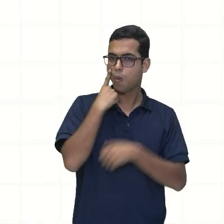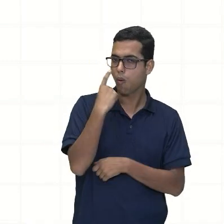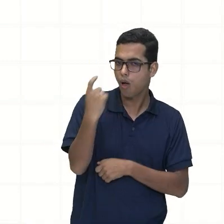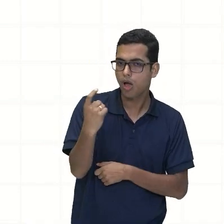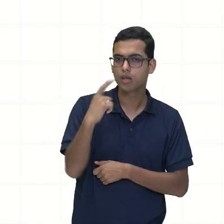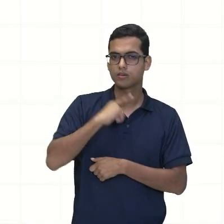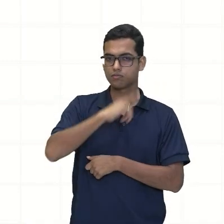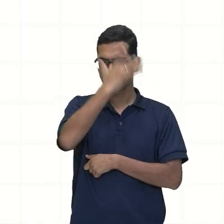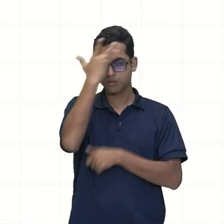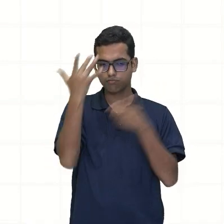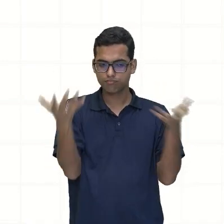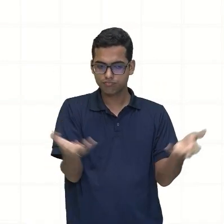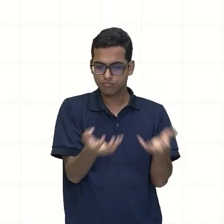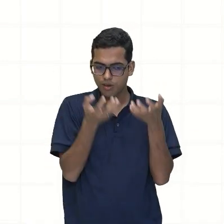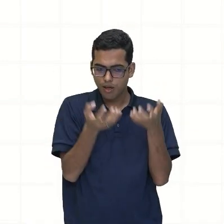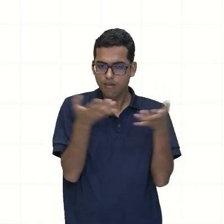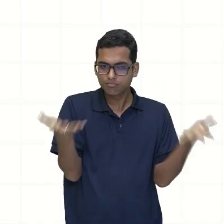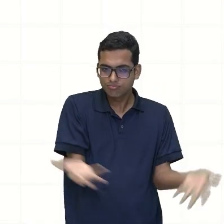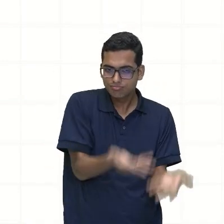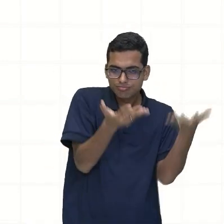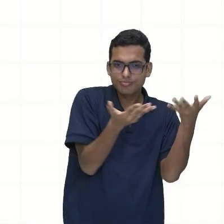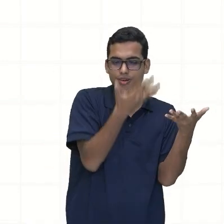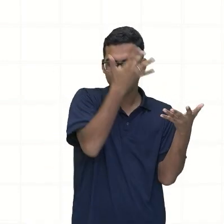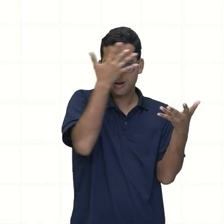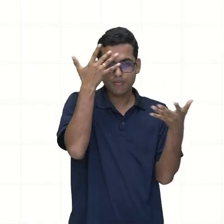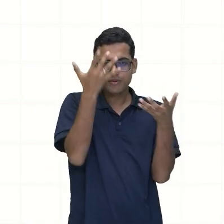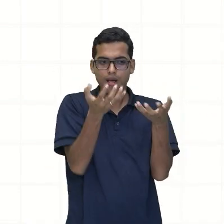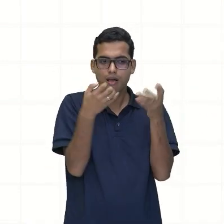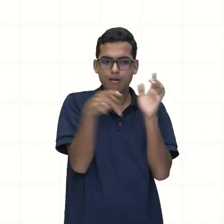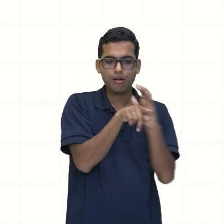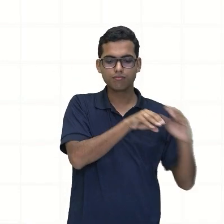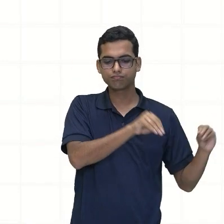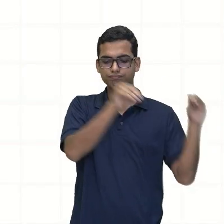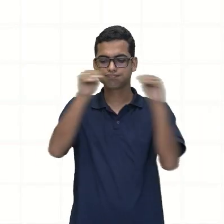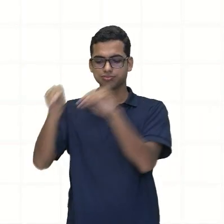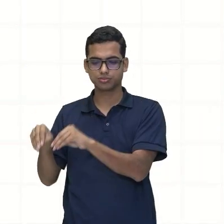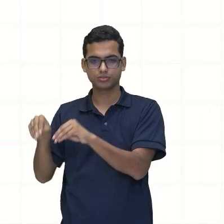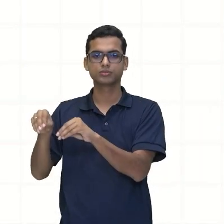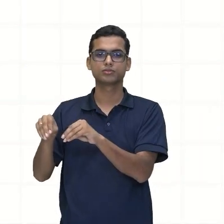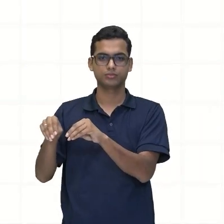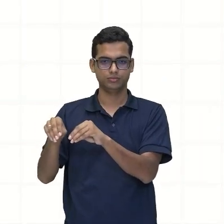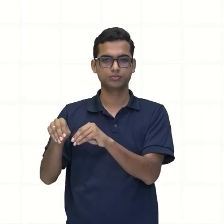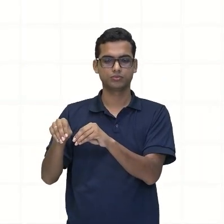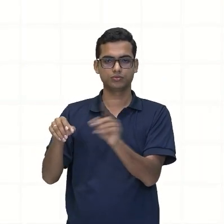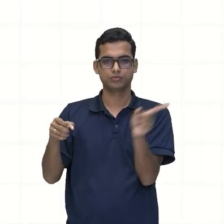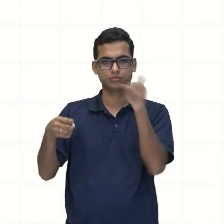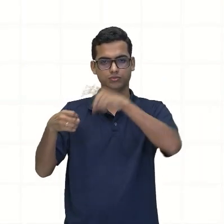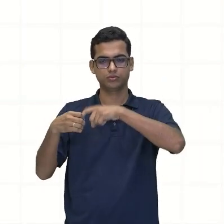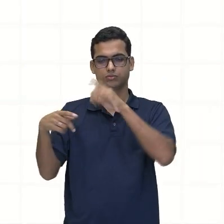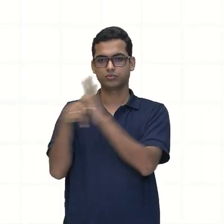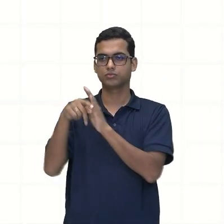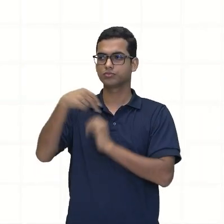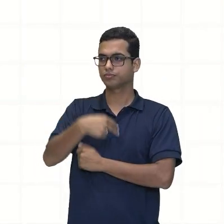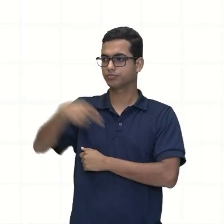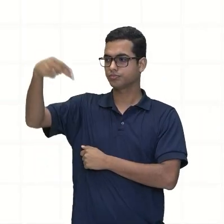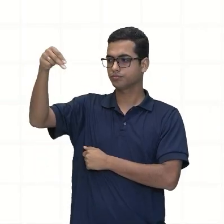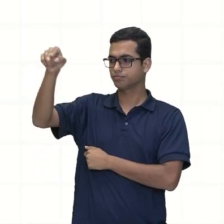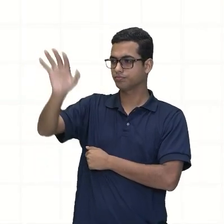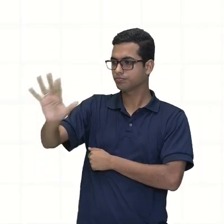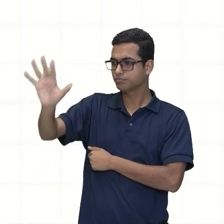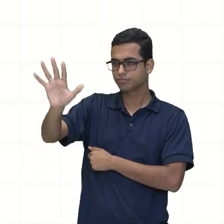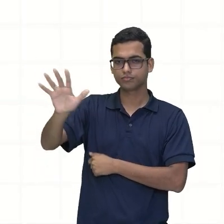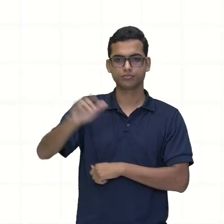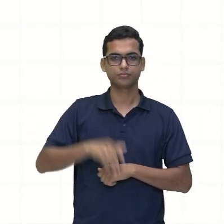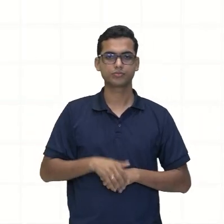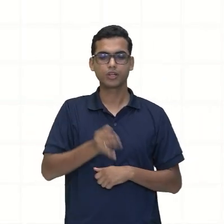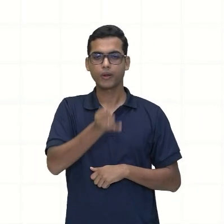fluxo migratório, esse processo de migração, de deslocamento da população, né? Então, a gente já tem aí de diversas regiões, de